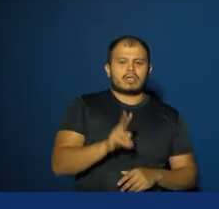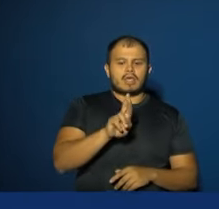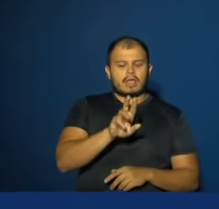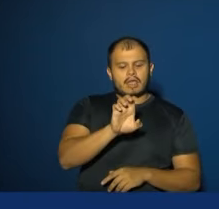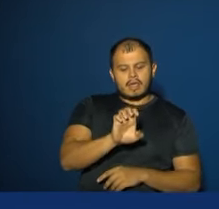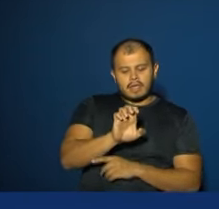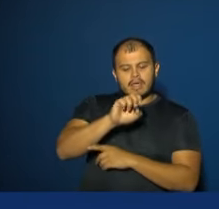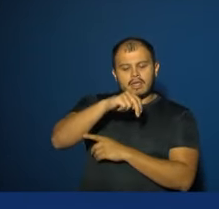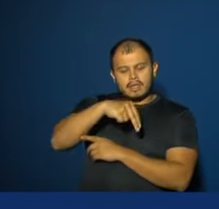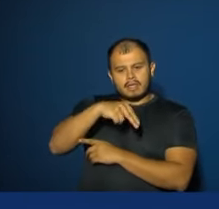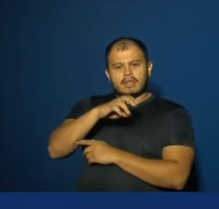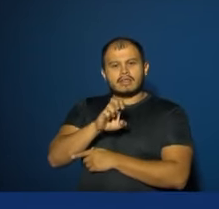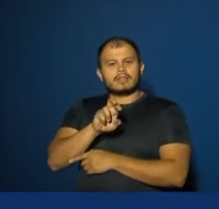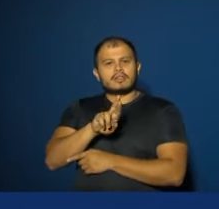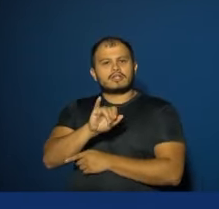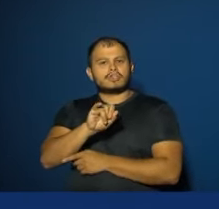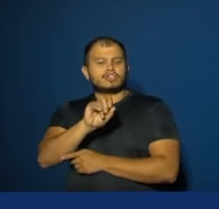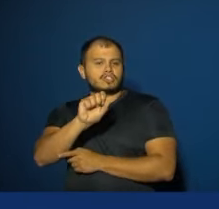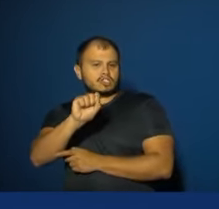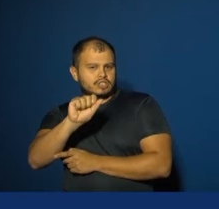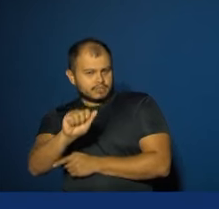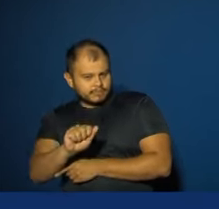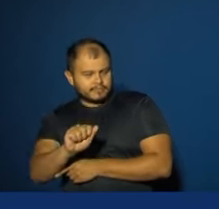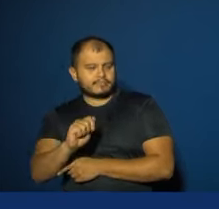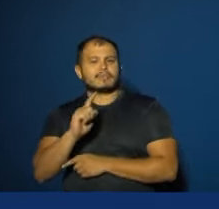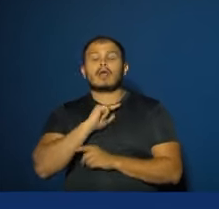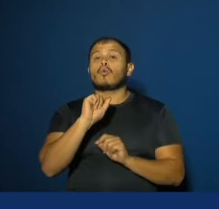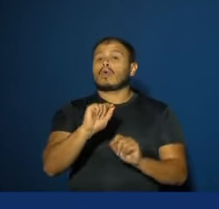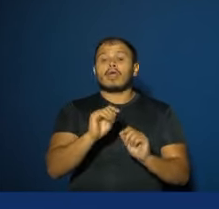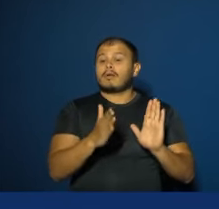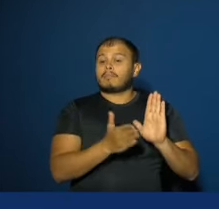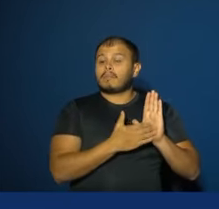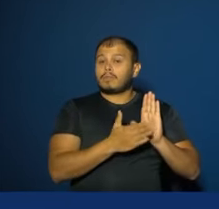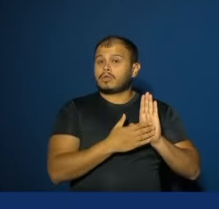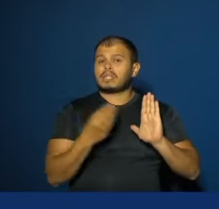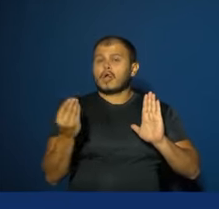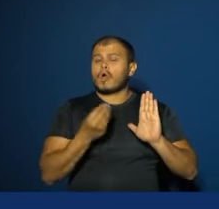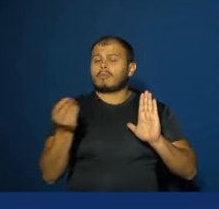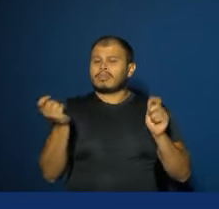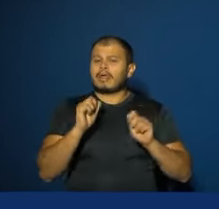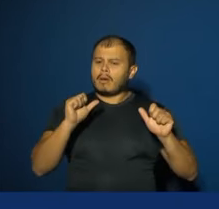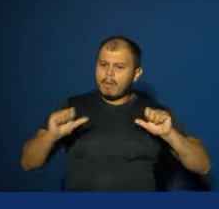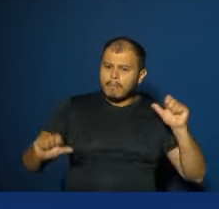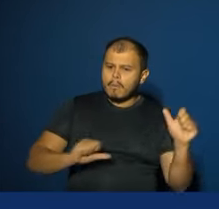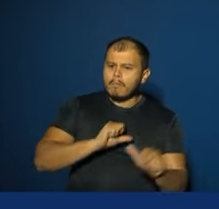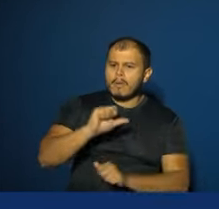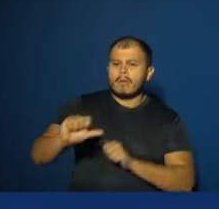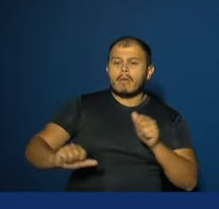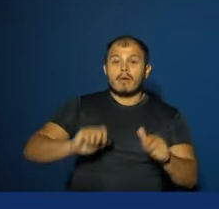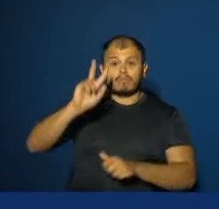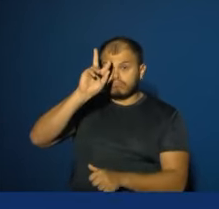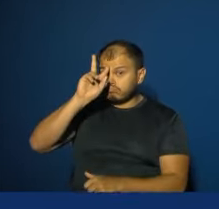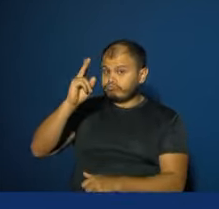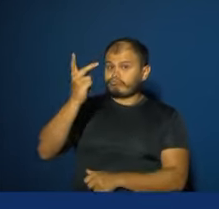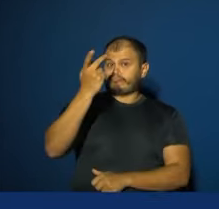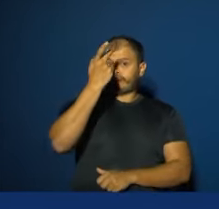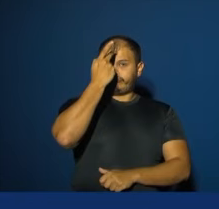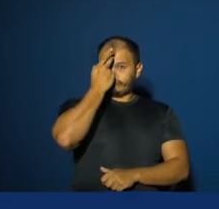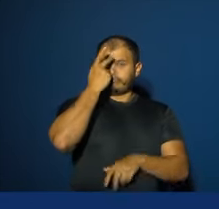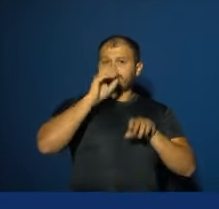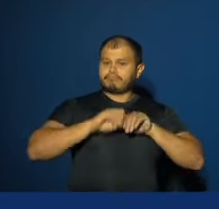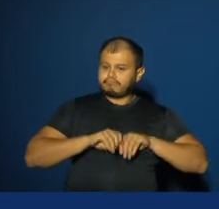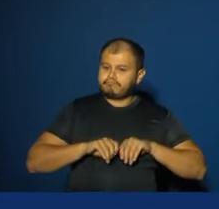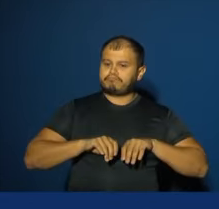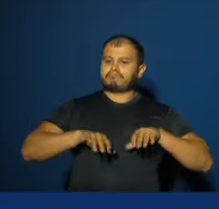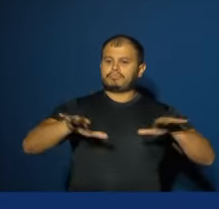Reenergisa. A Reenergisa é a nossa proposta de como que a gente vai renovar, como a gente vai reformular, como que a gente vai